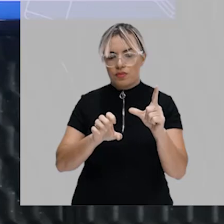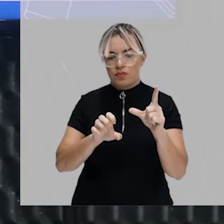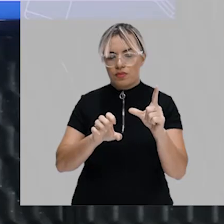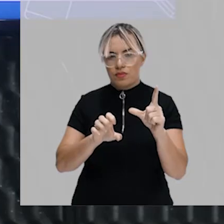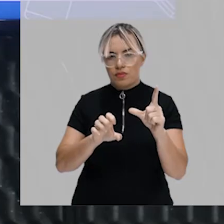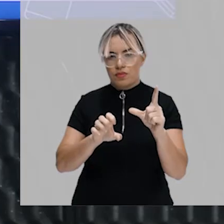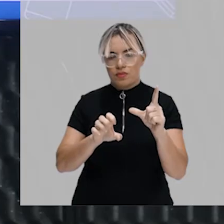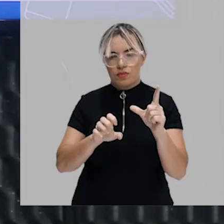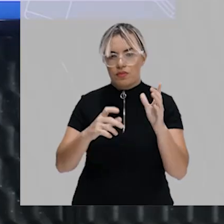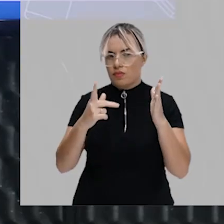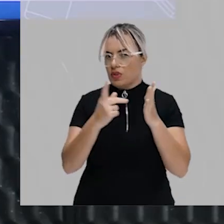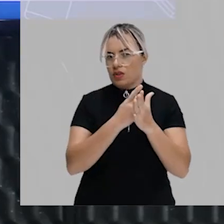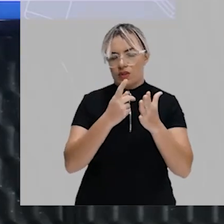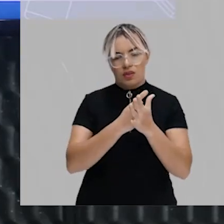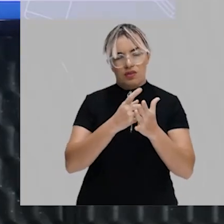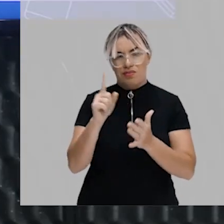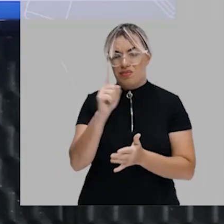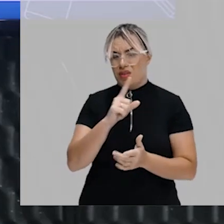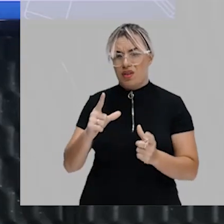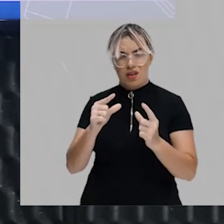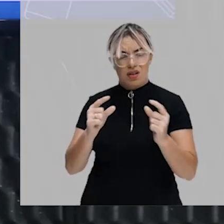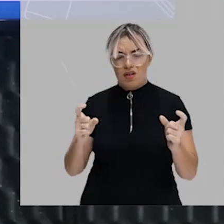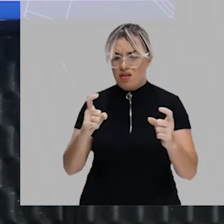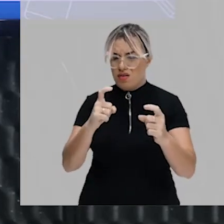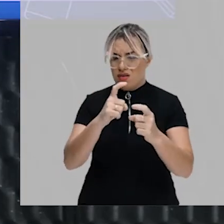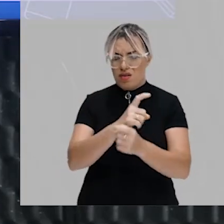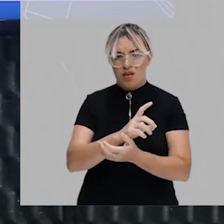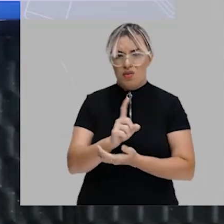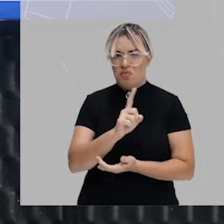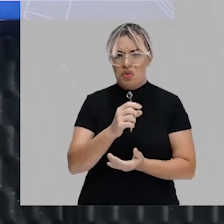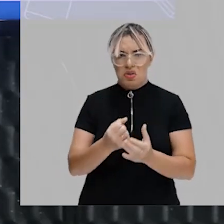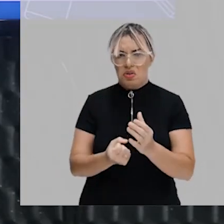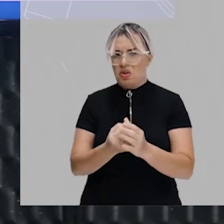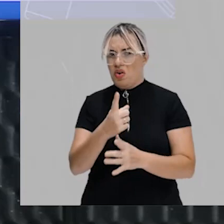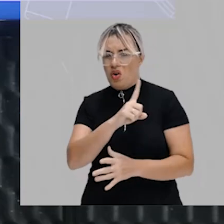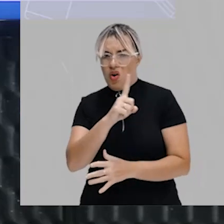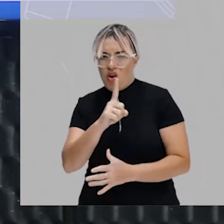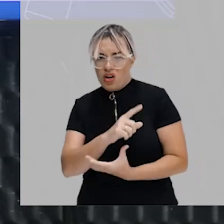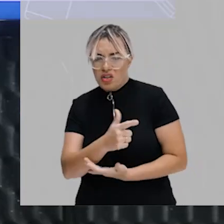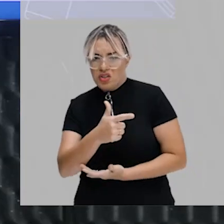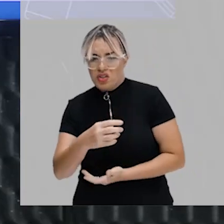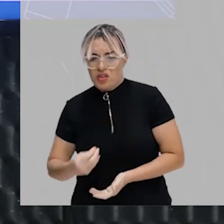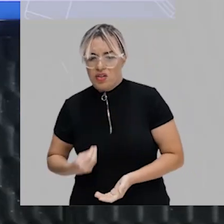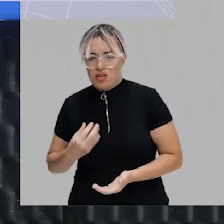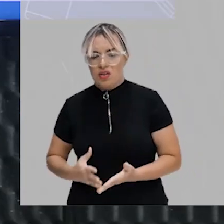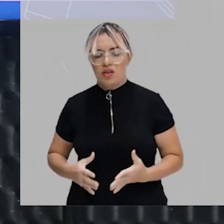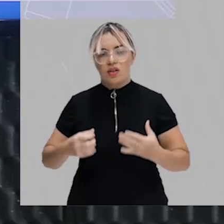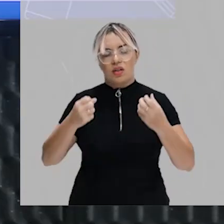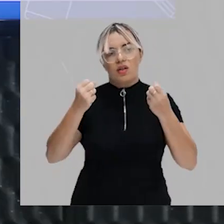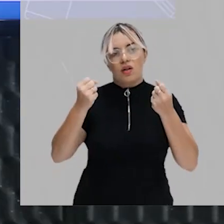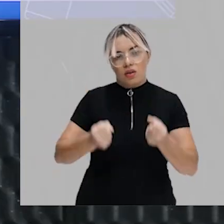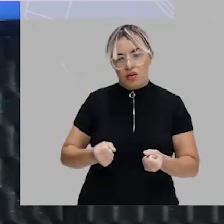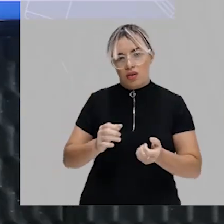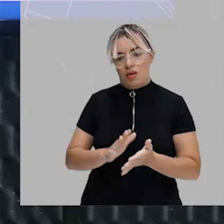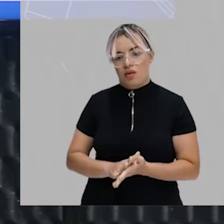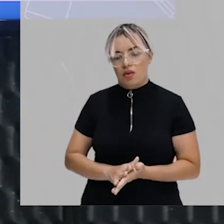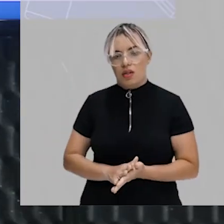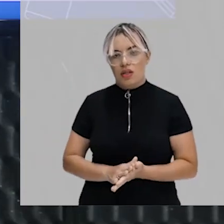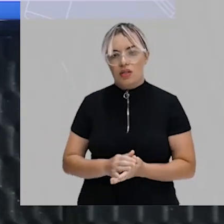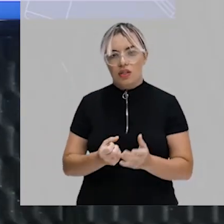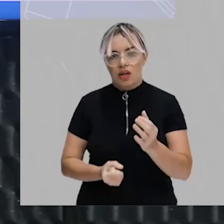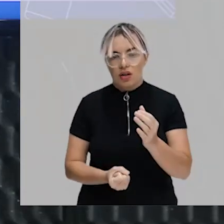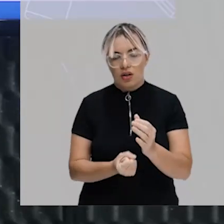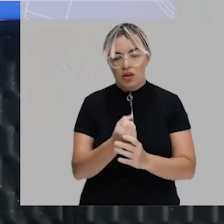inanimada. Não, nem micro-organismo, tá? Os micro-organismos, se eles pudessem nascer a partir de matéria